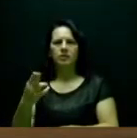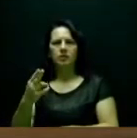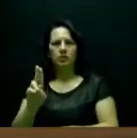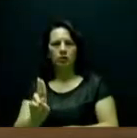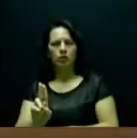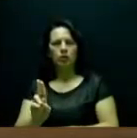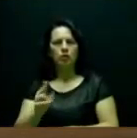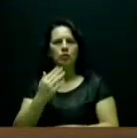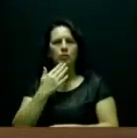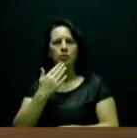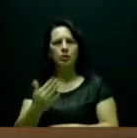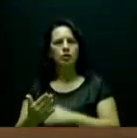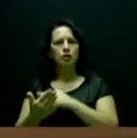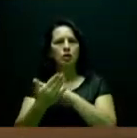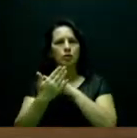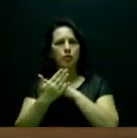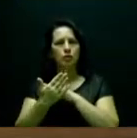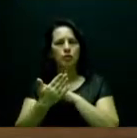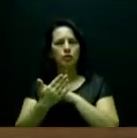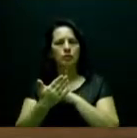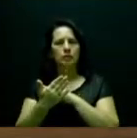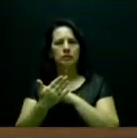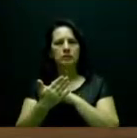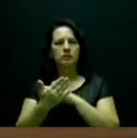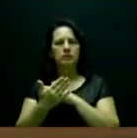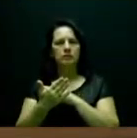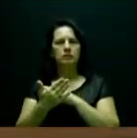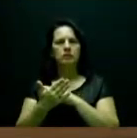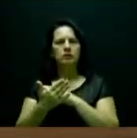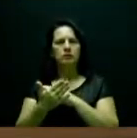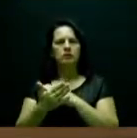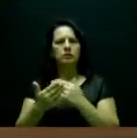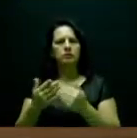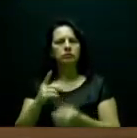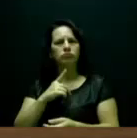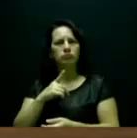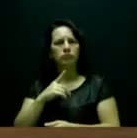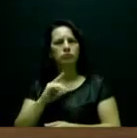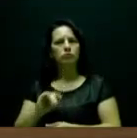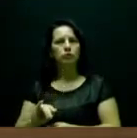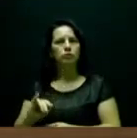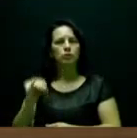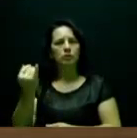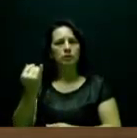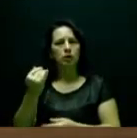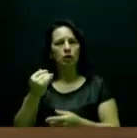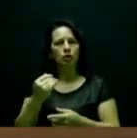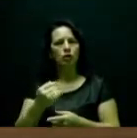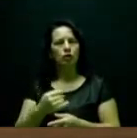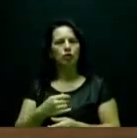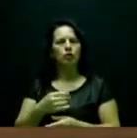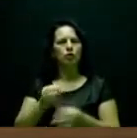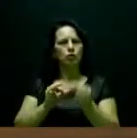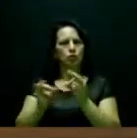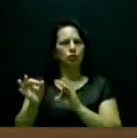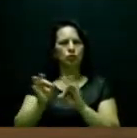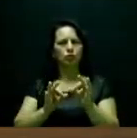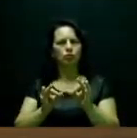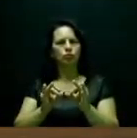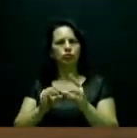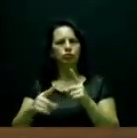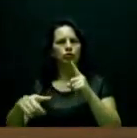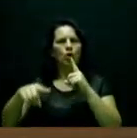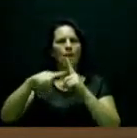estado, pedir ajuda, pedir auxílio para que se desse, para que se estudasse a possibilidade de um aumento, de um reajuste nesses